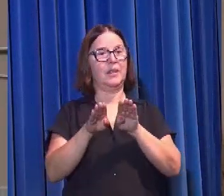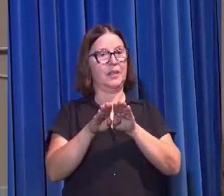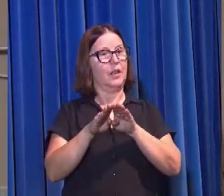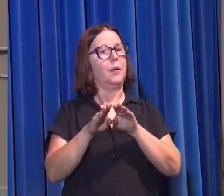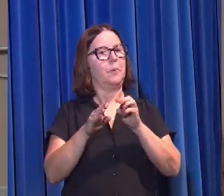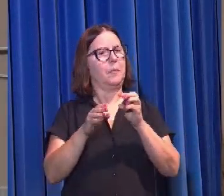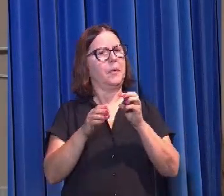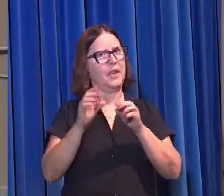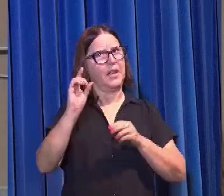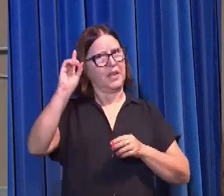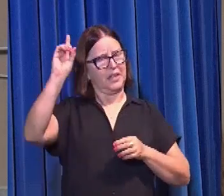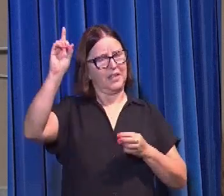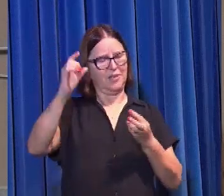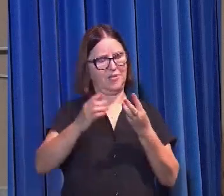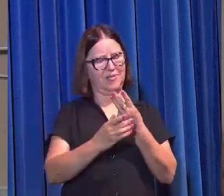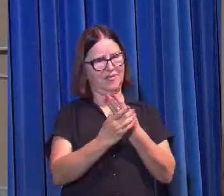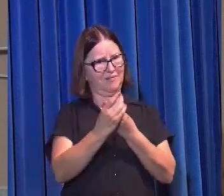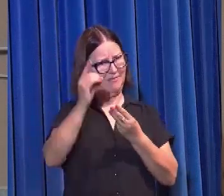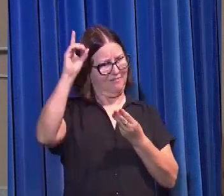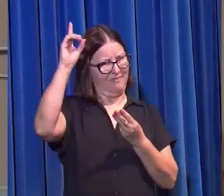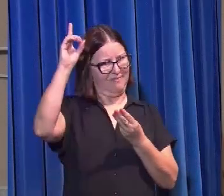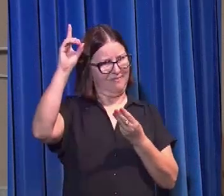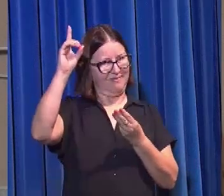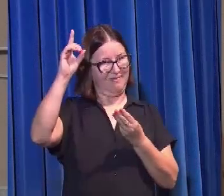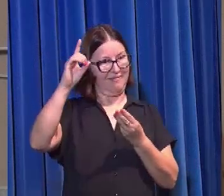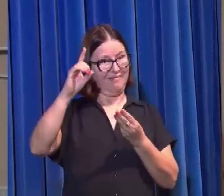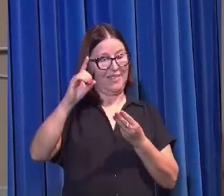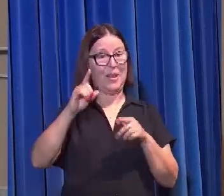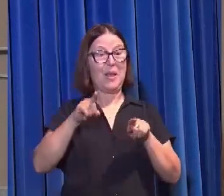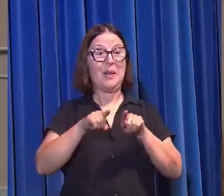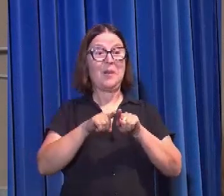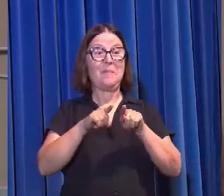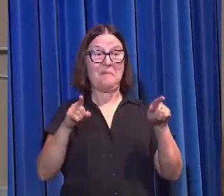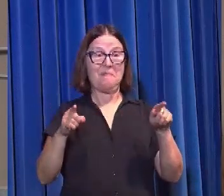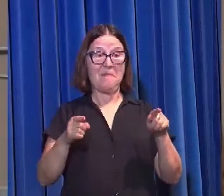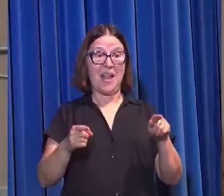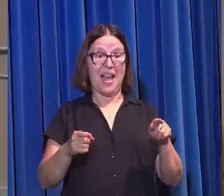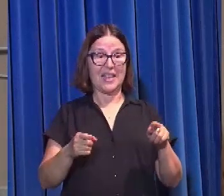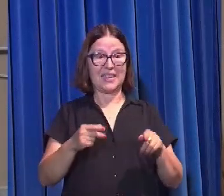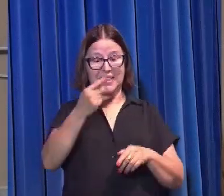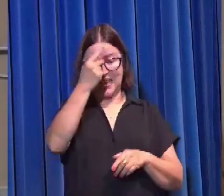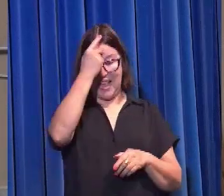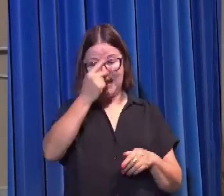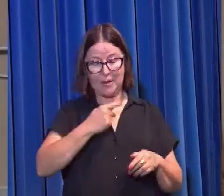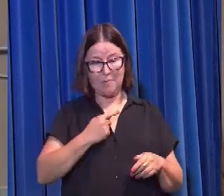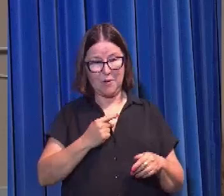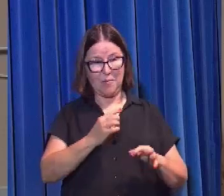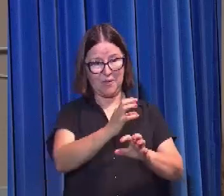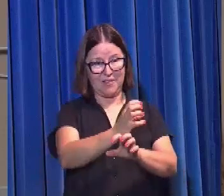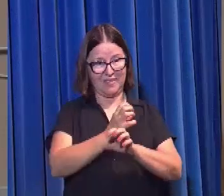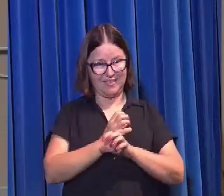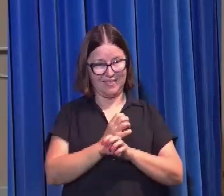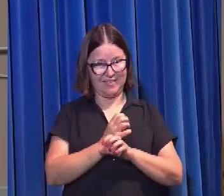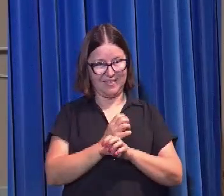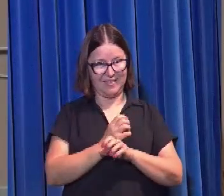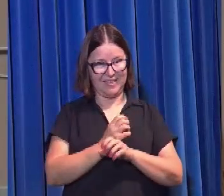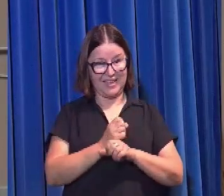Deus. Antes, a si mesmo se esvaziou, assumindo a forma de